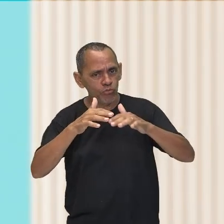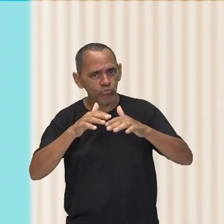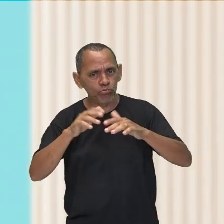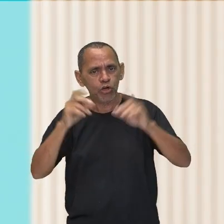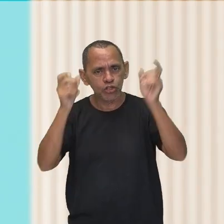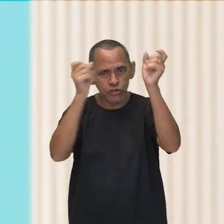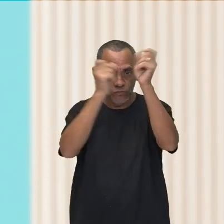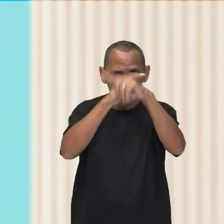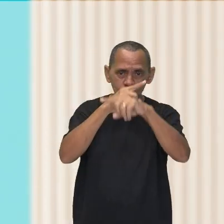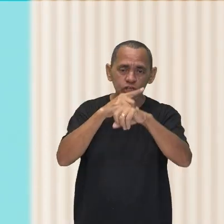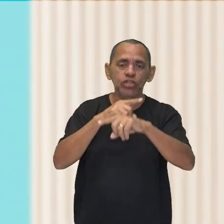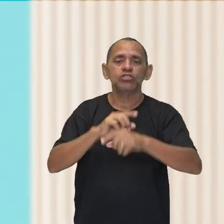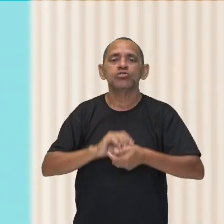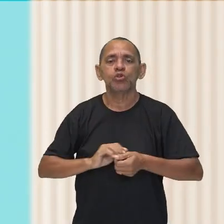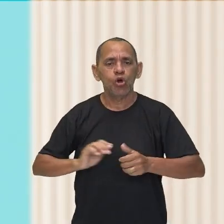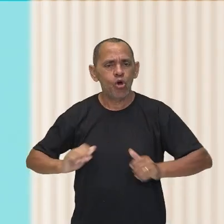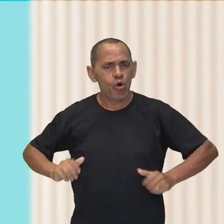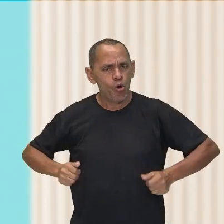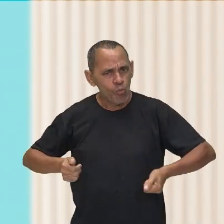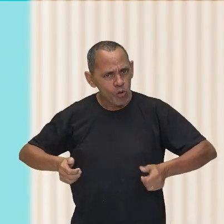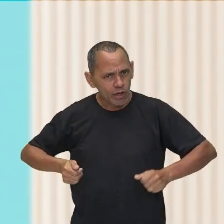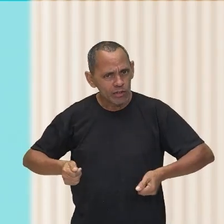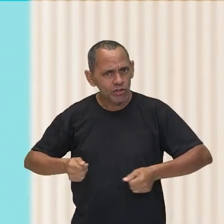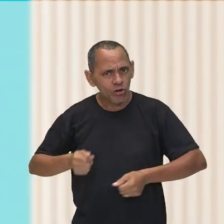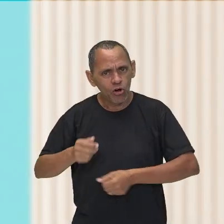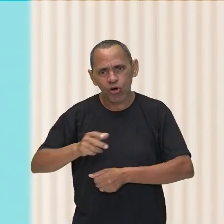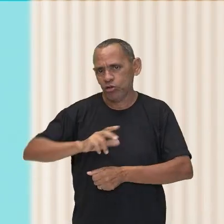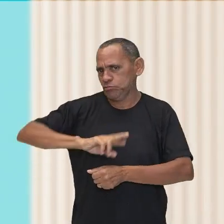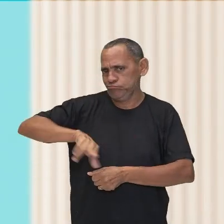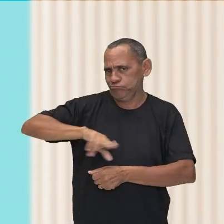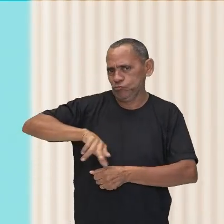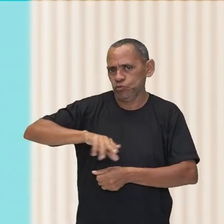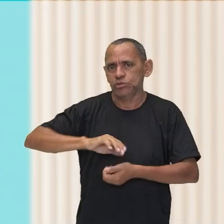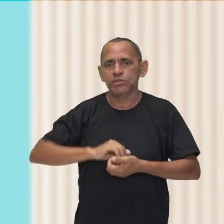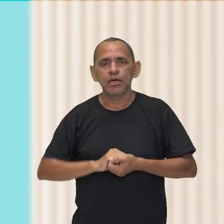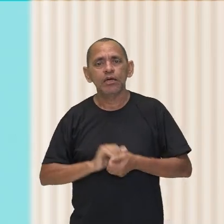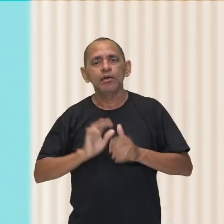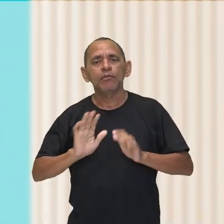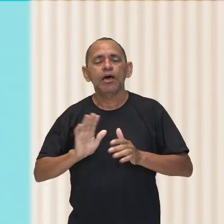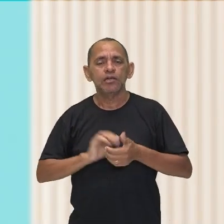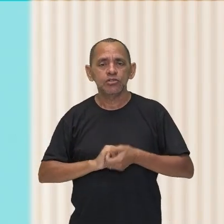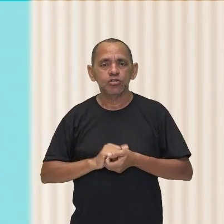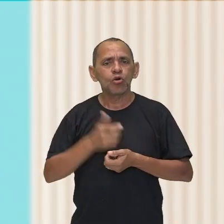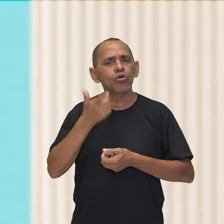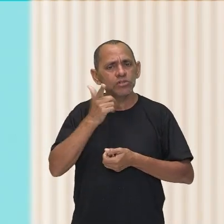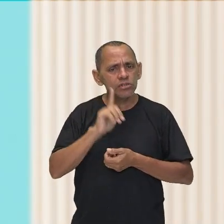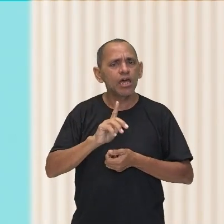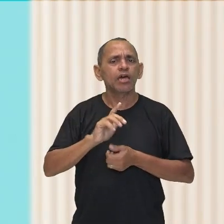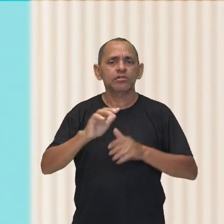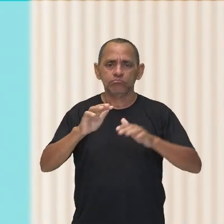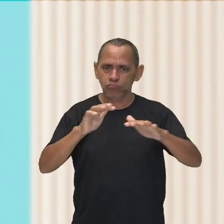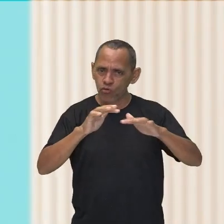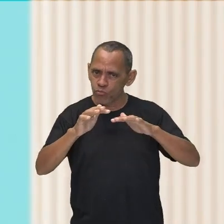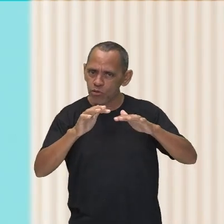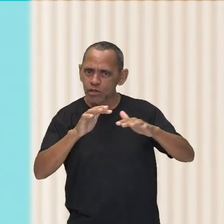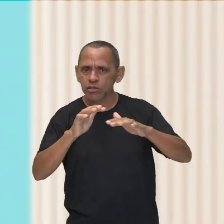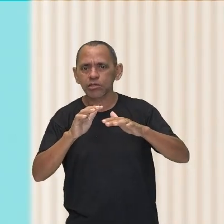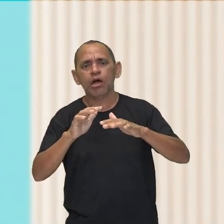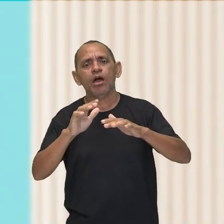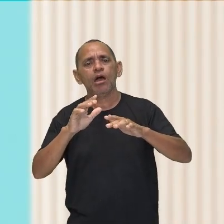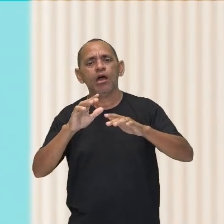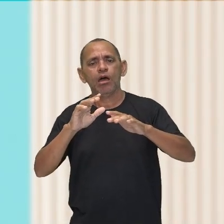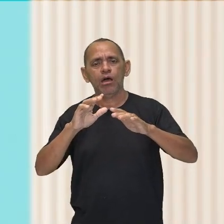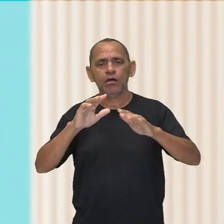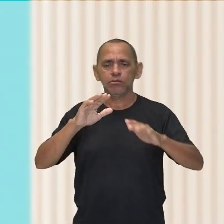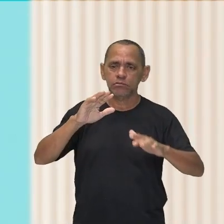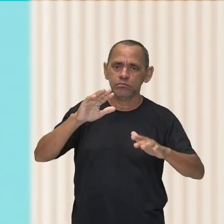precisam tanto de cadeira de roda, tem outras que conseguem se mover bem melhor, mas com aquele movimento bem estereotipado, como a gente